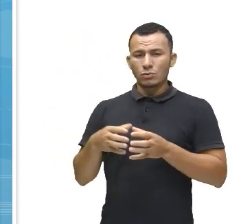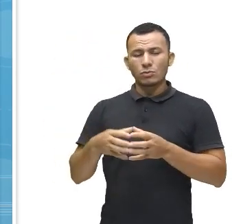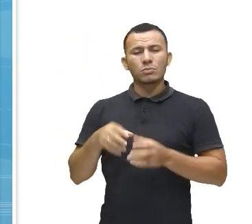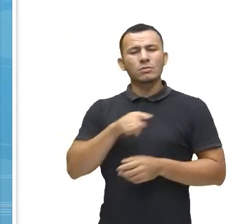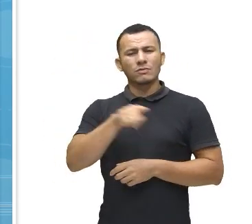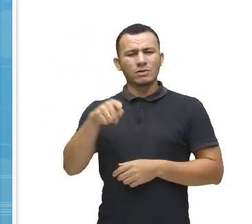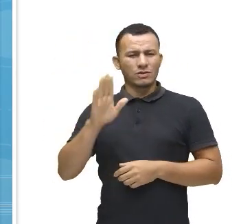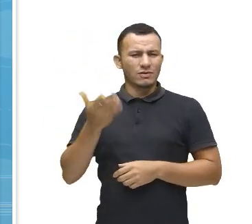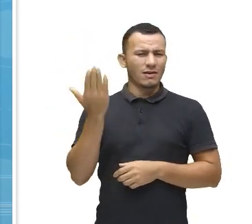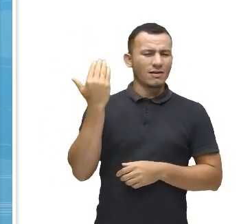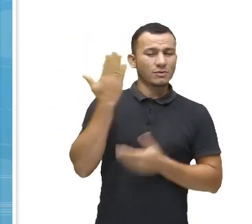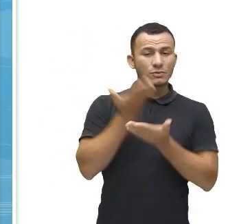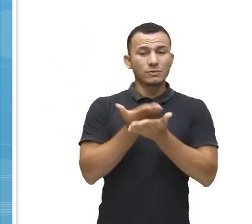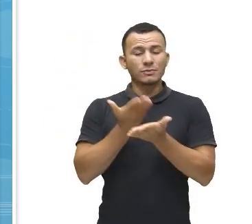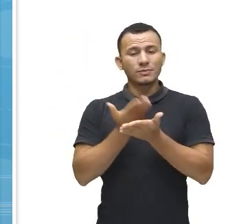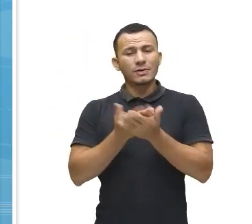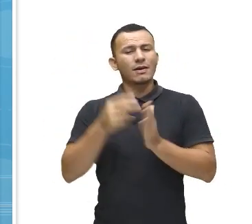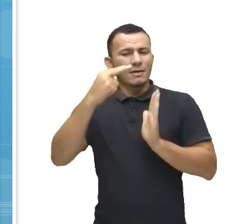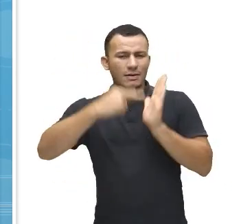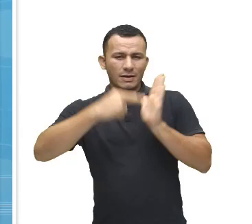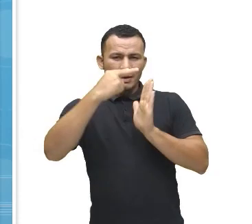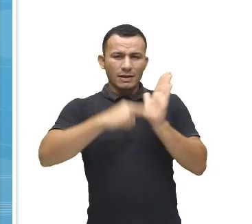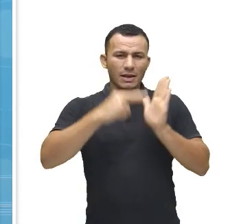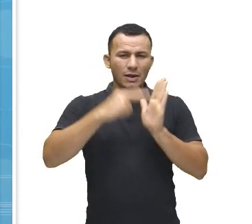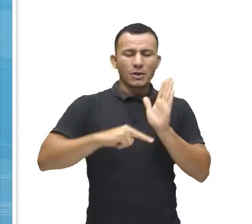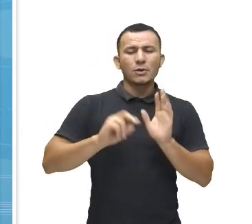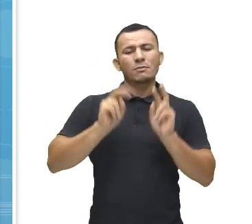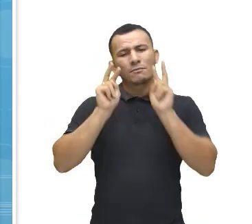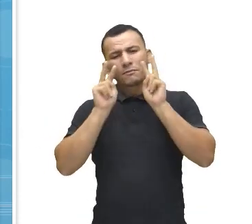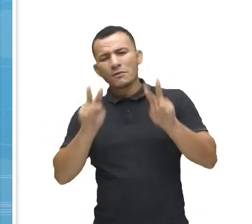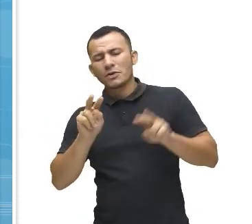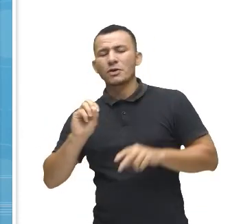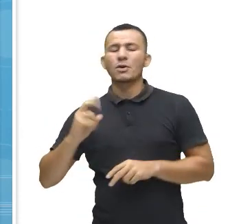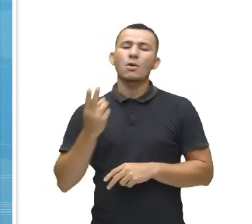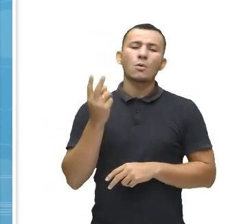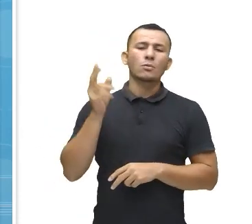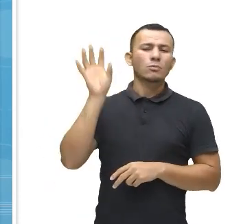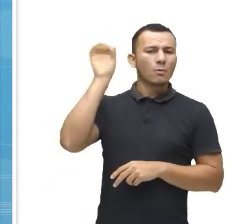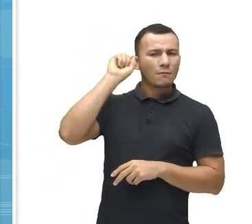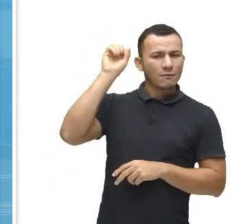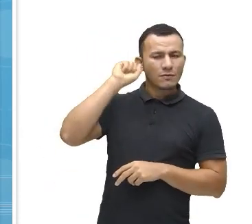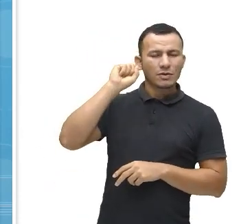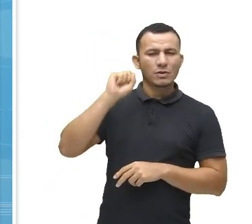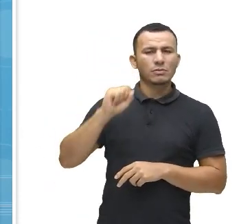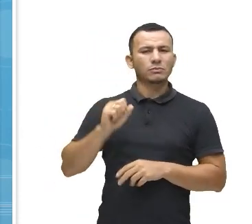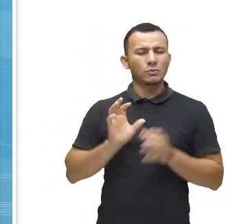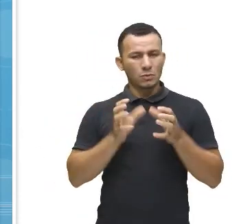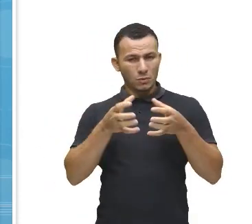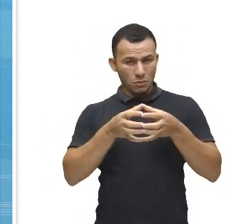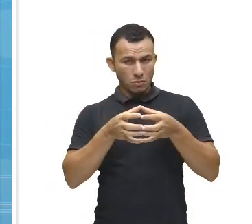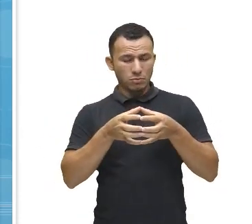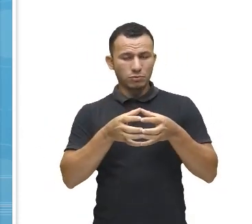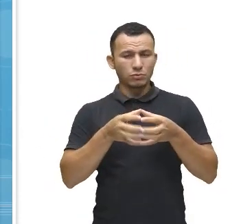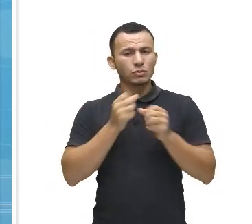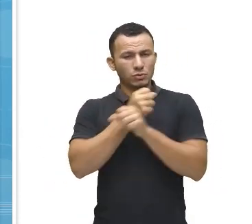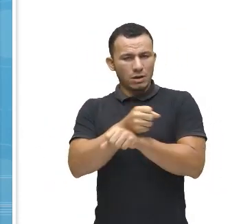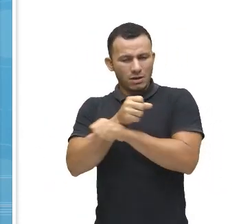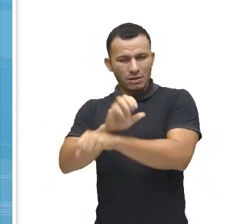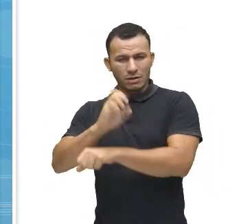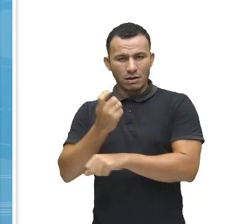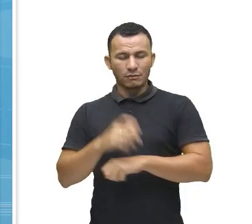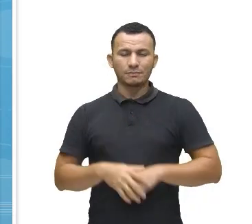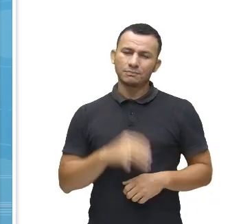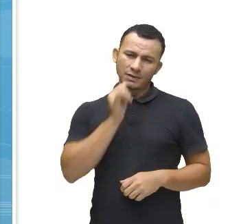vocês, já leram, já ouviram falar sobre esses quilombos. Inclusive, um exemplo aqui da nossa